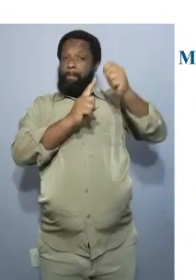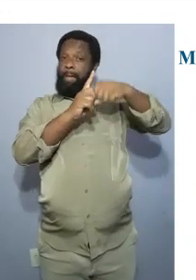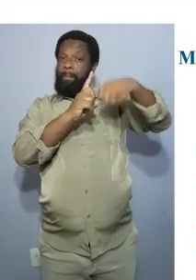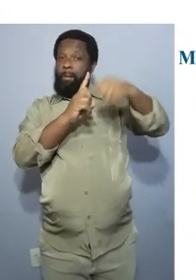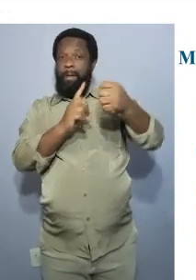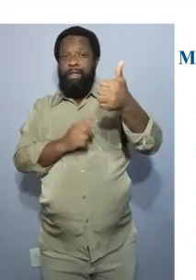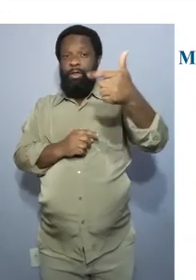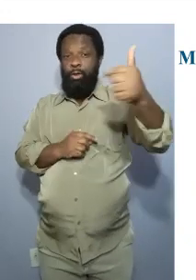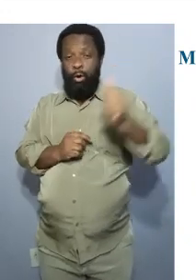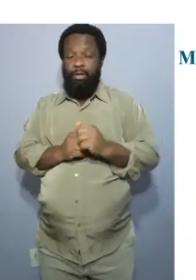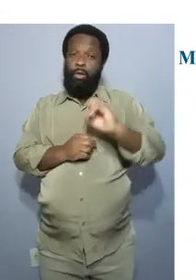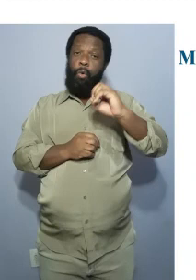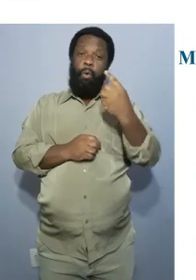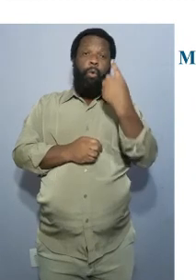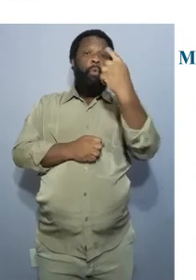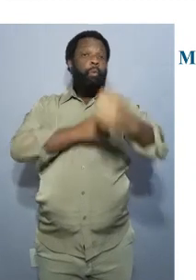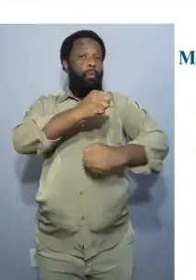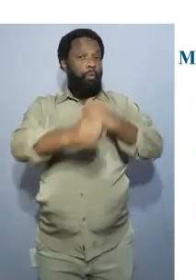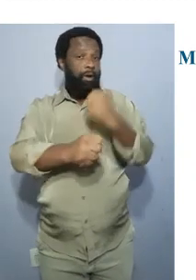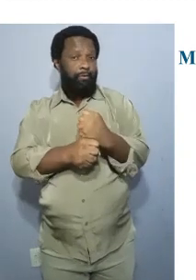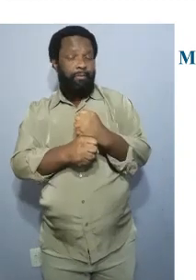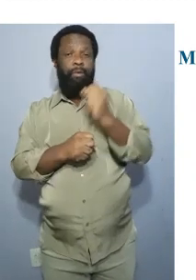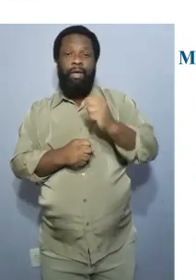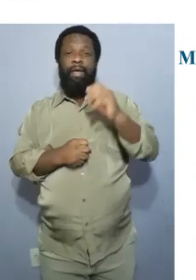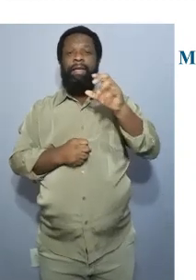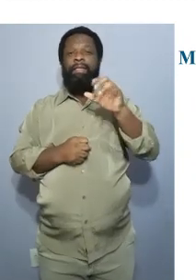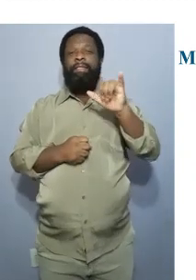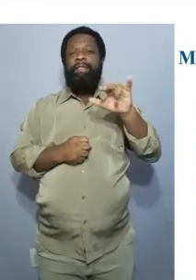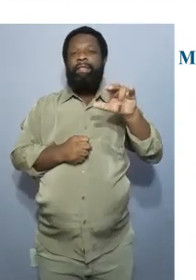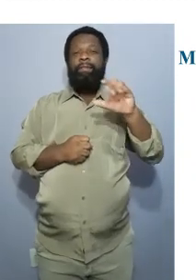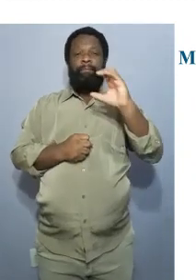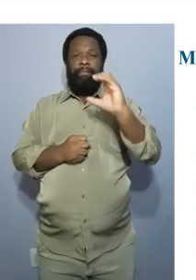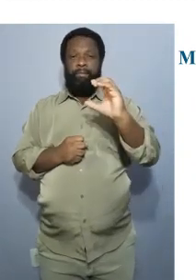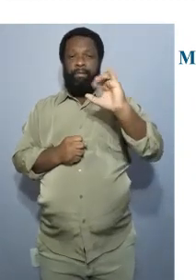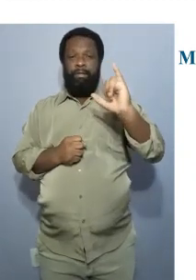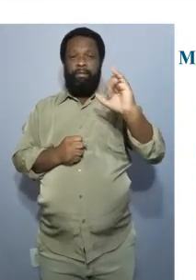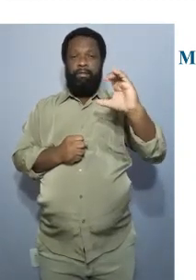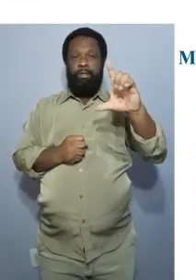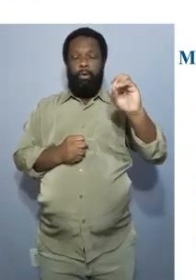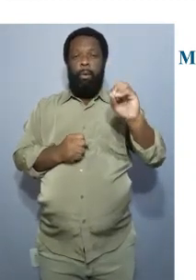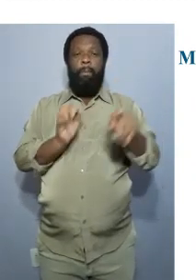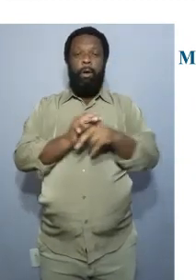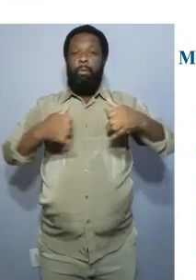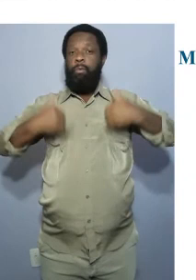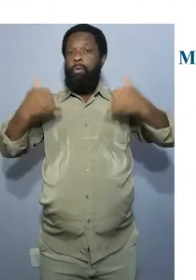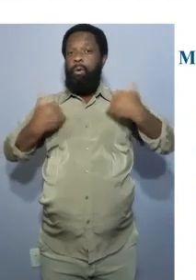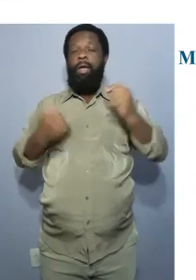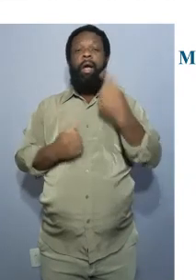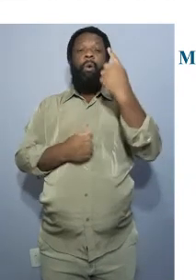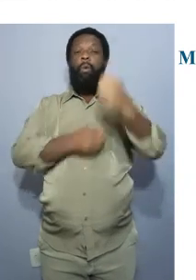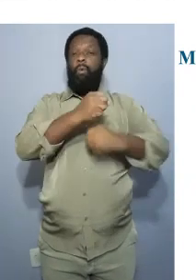Então, o período para você fazer aniversário é de 1 ano. Então, o ciclo aniversário leva 1 ano. Rotação do ponteiro